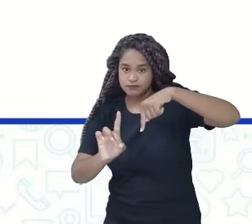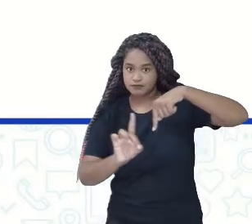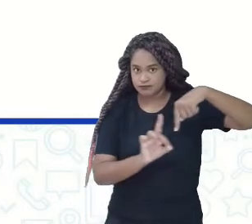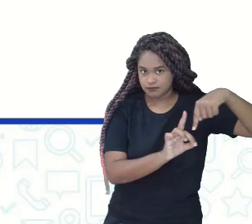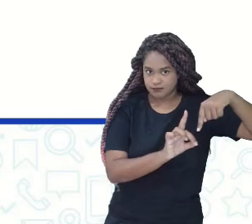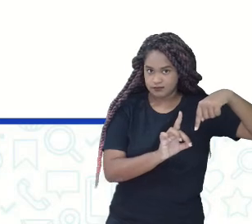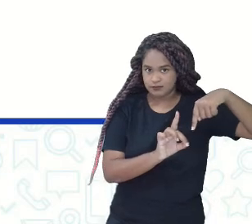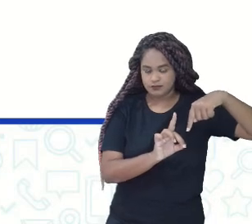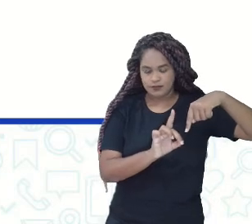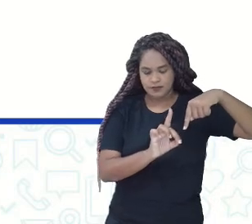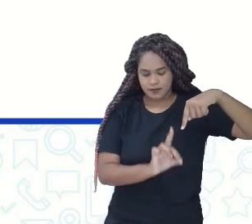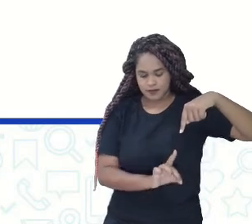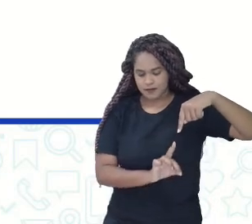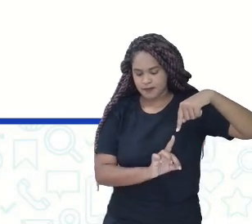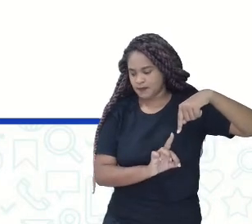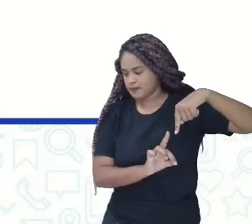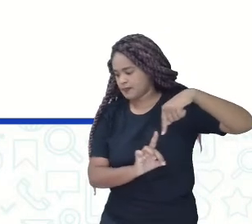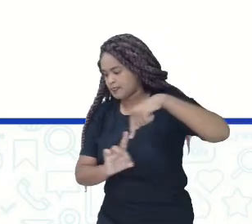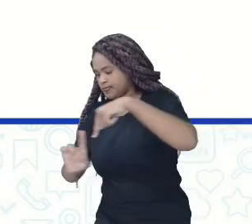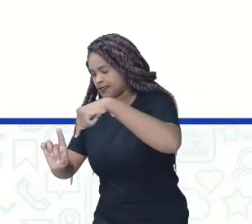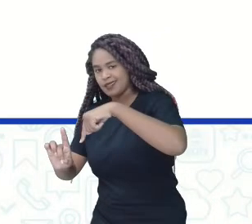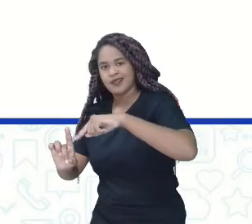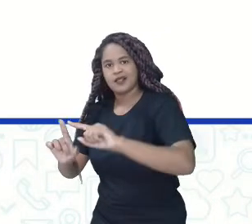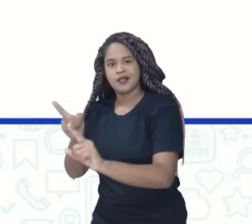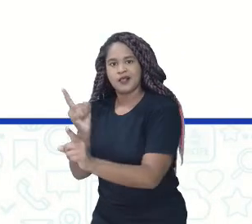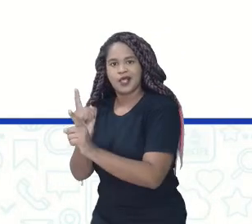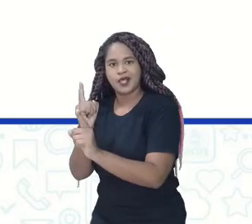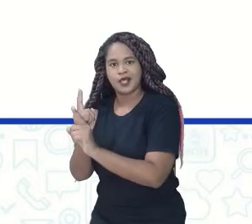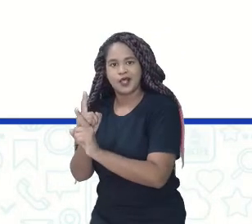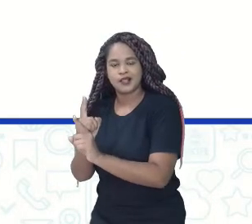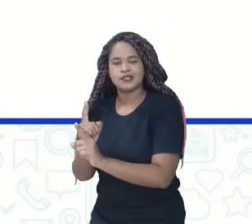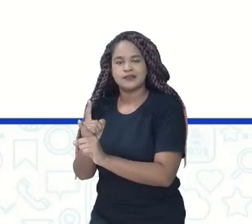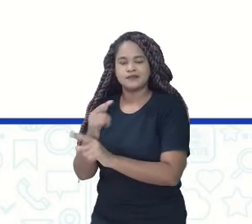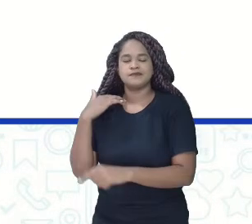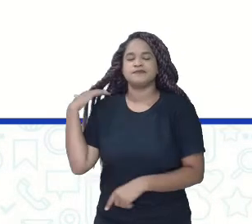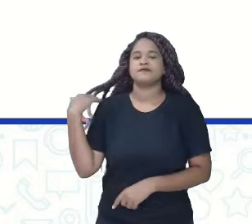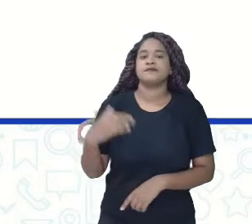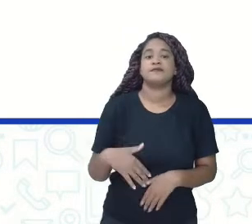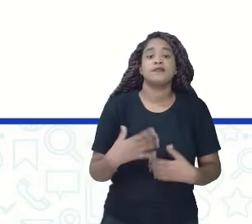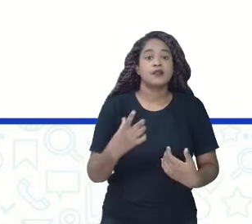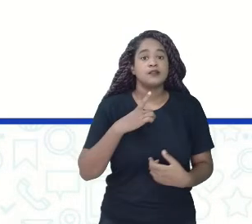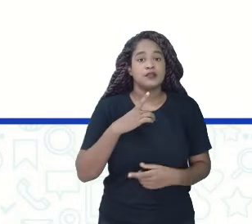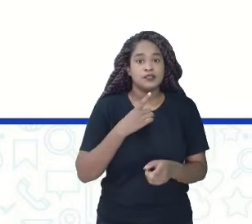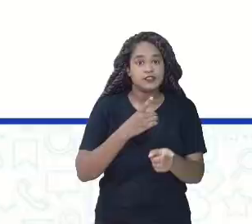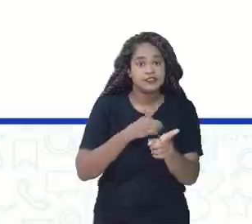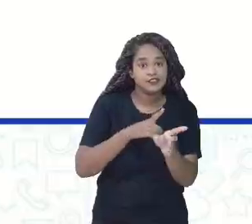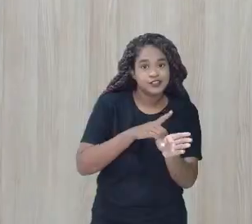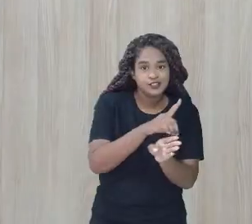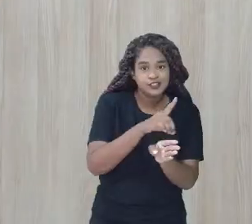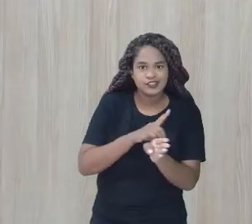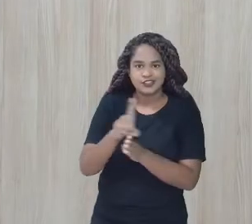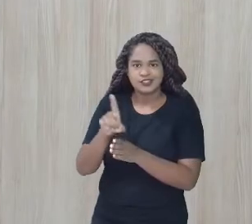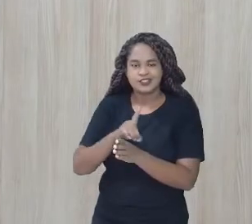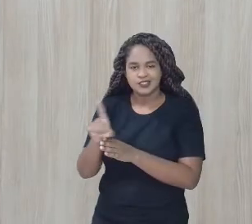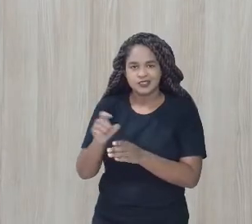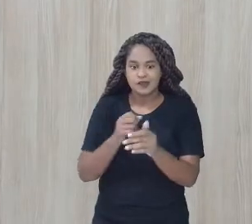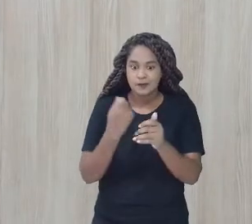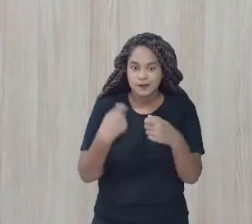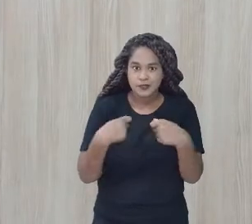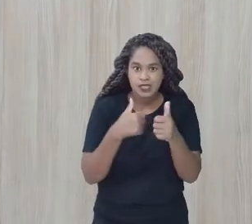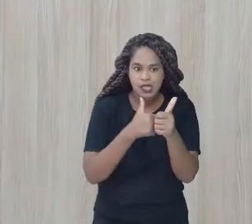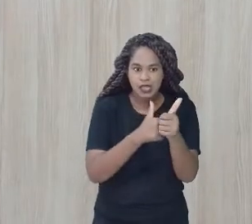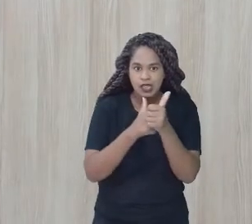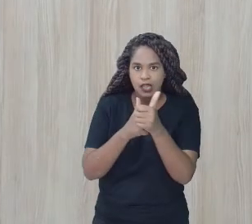esquerda, para baixo e para a direita de novo, né? Então, a gente teria essas direções aí para seguir e a gente